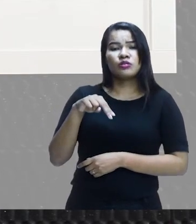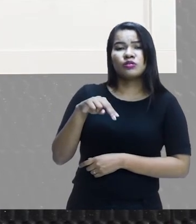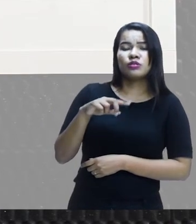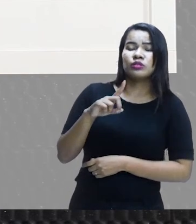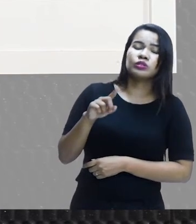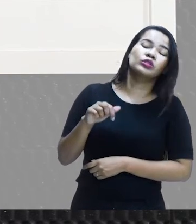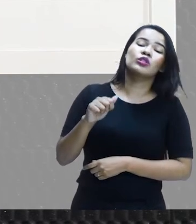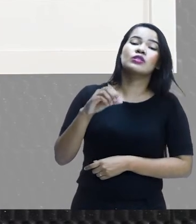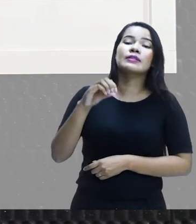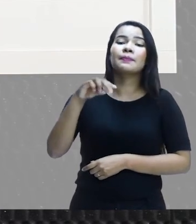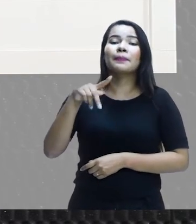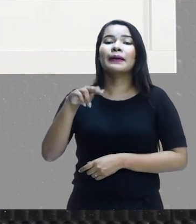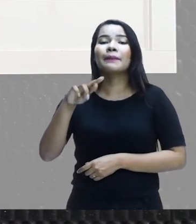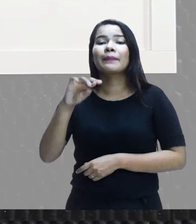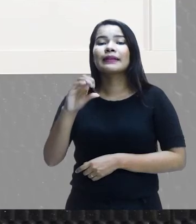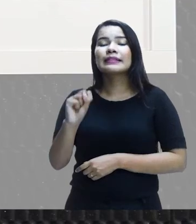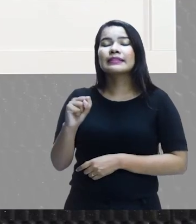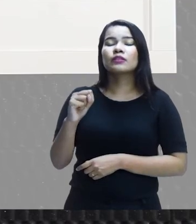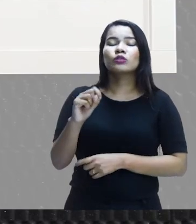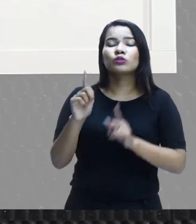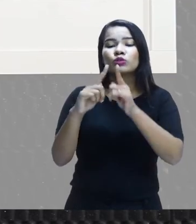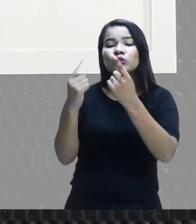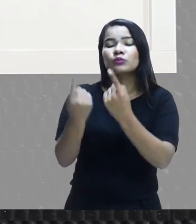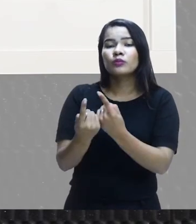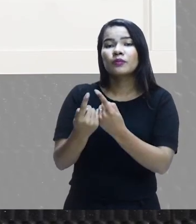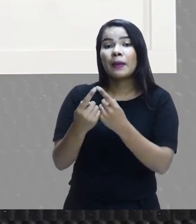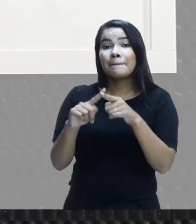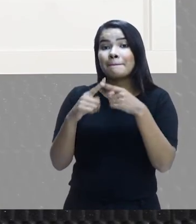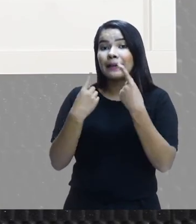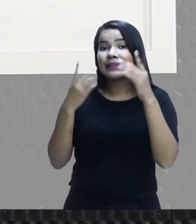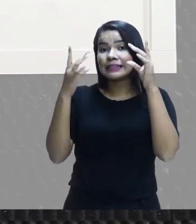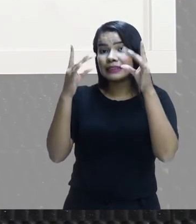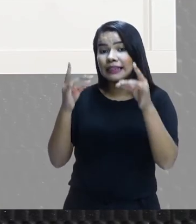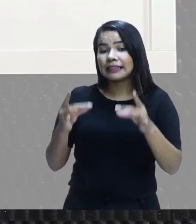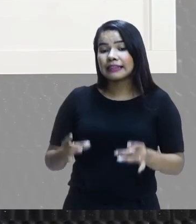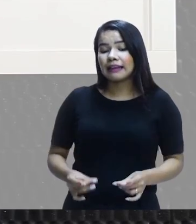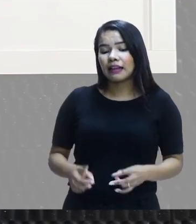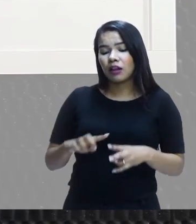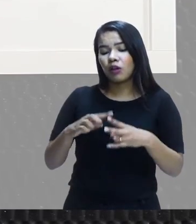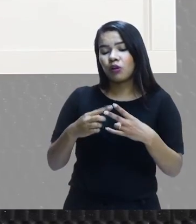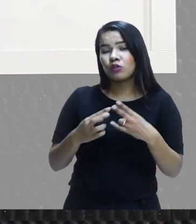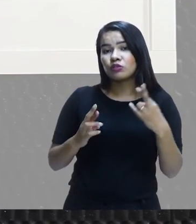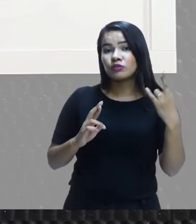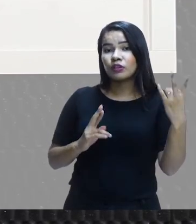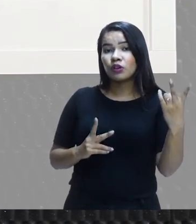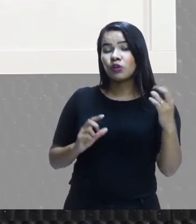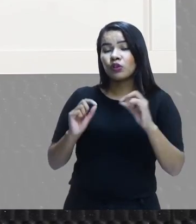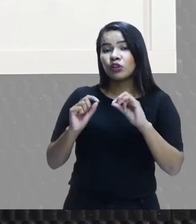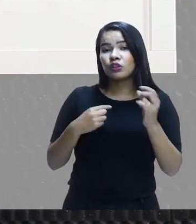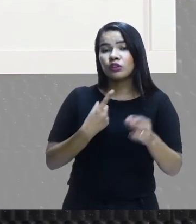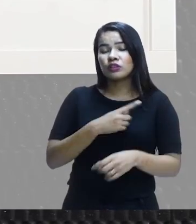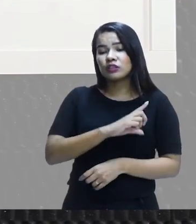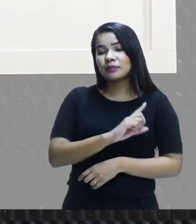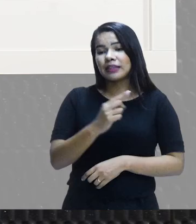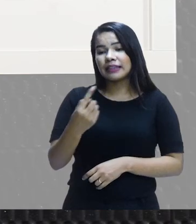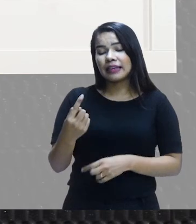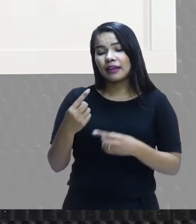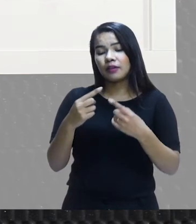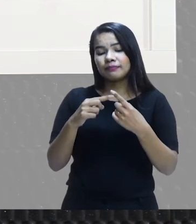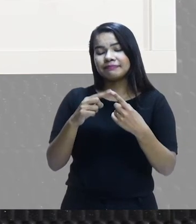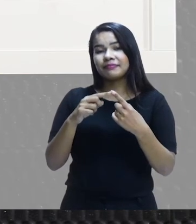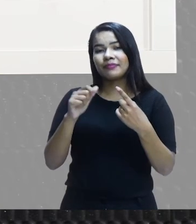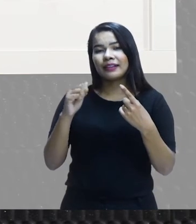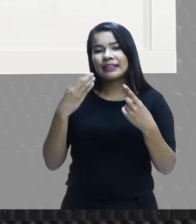grupo Liliopsida, tá ok, mas, detalhe, são espécies diferentes. Então, o que nós temos aqui é o açaí. A